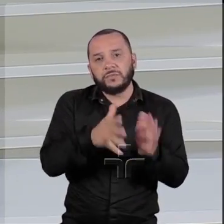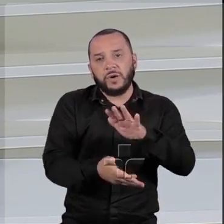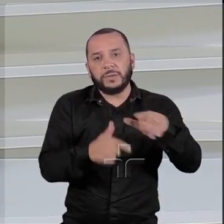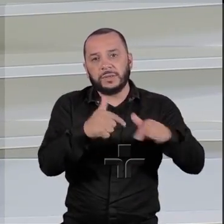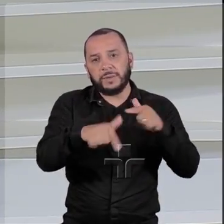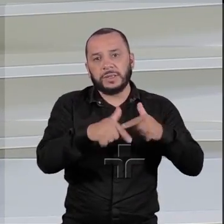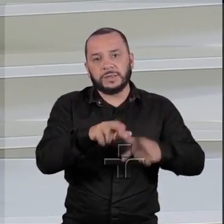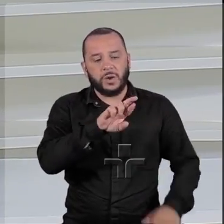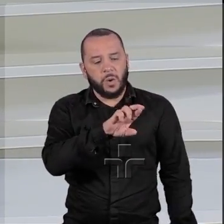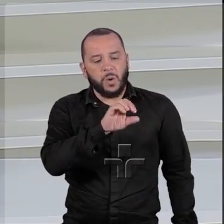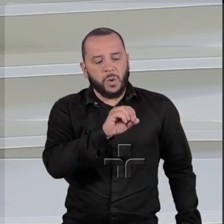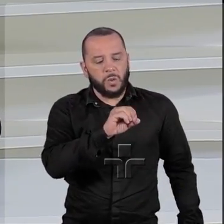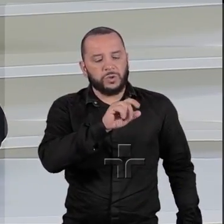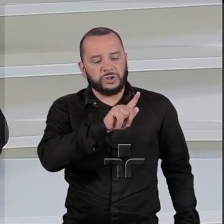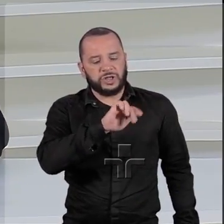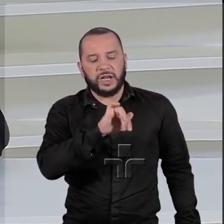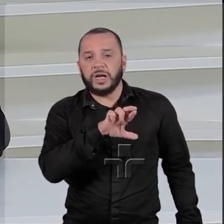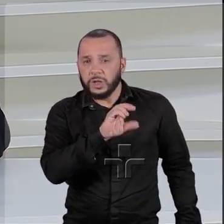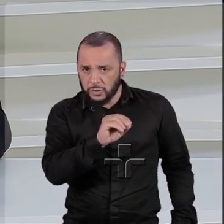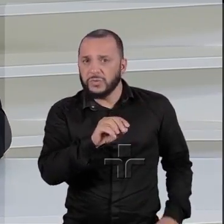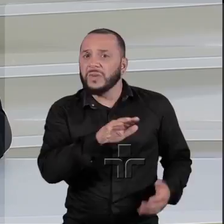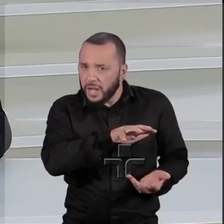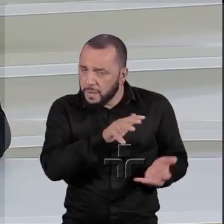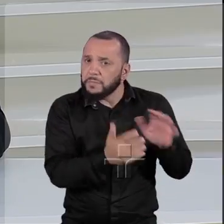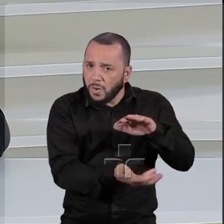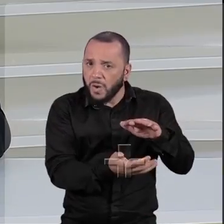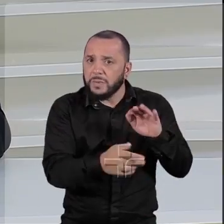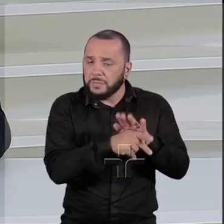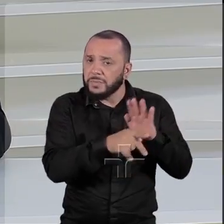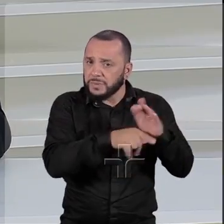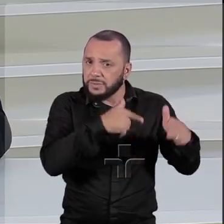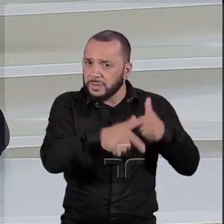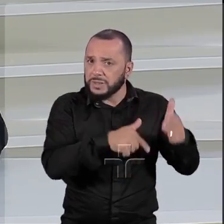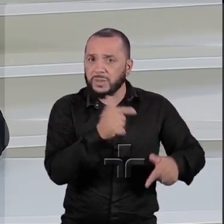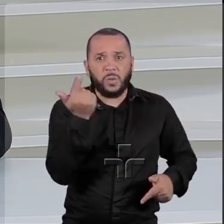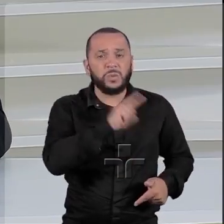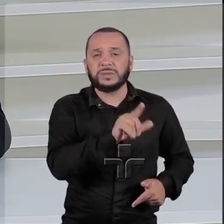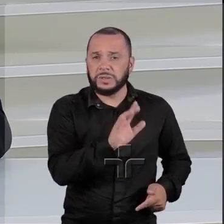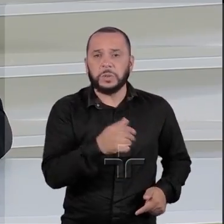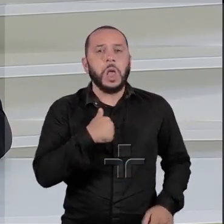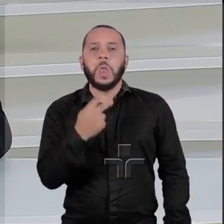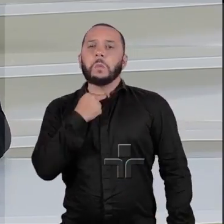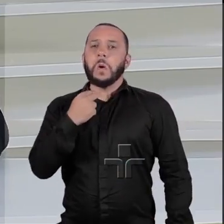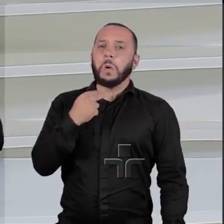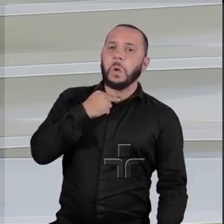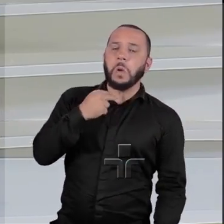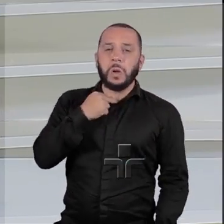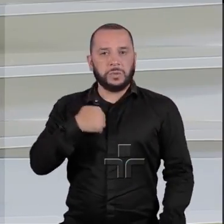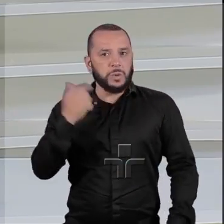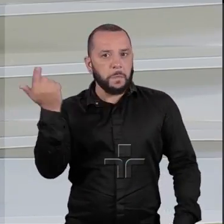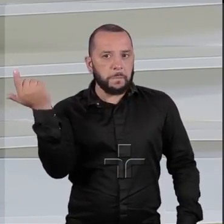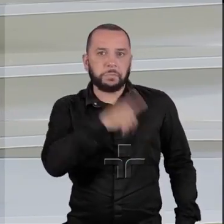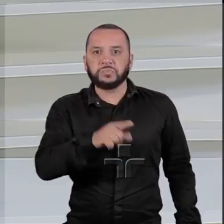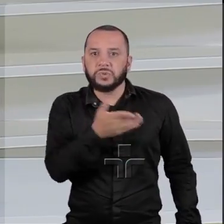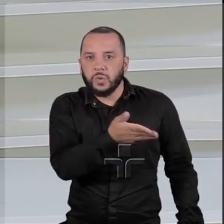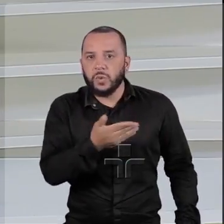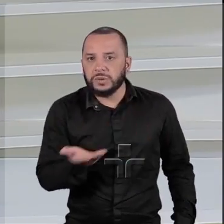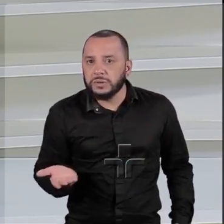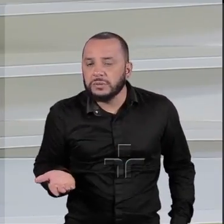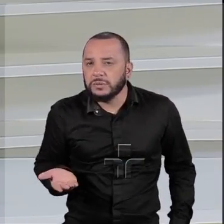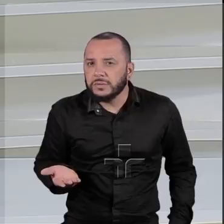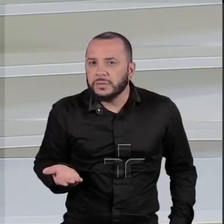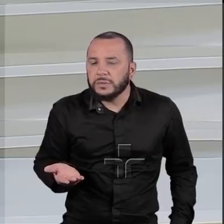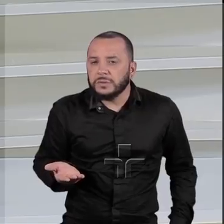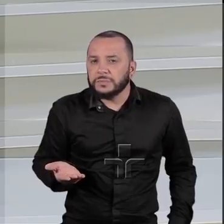Rogério Marinho, que fez uma reforma que era um tabu, não era? Um tabu? Não pode. A coisa mais engraçada que eu vi